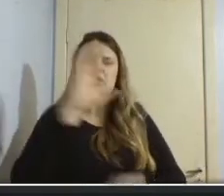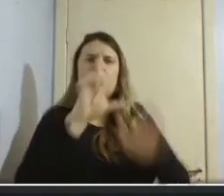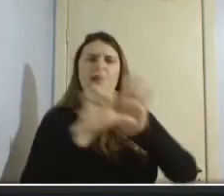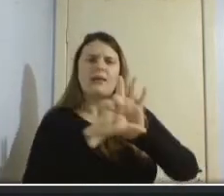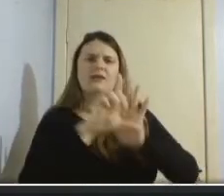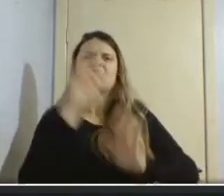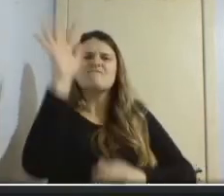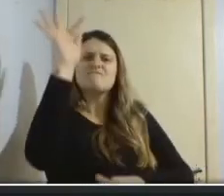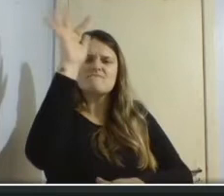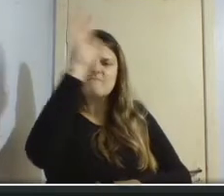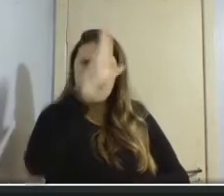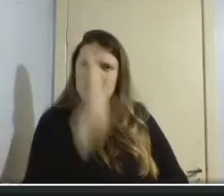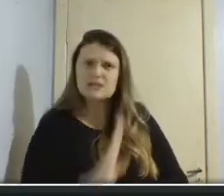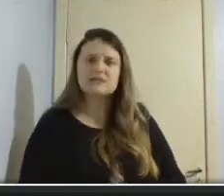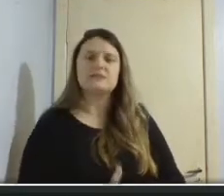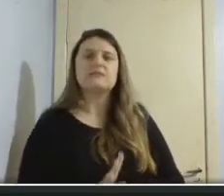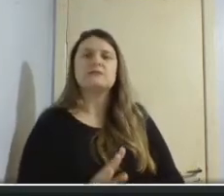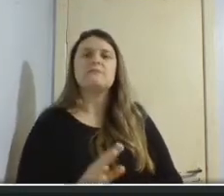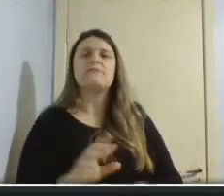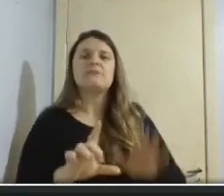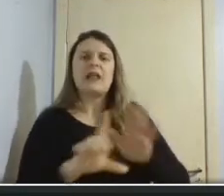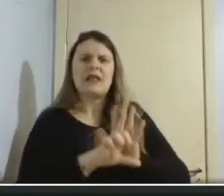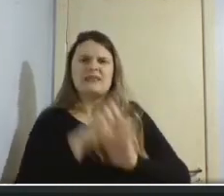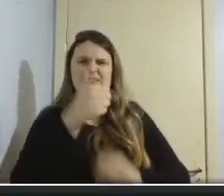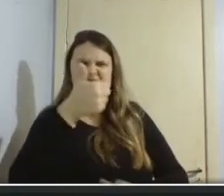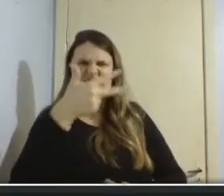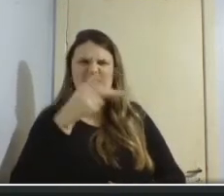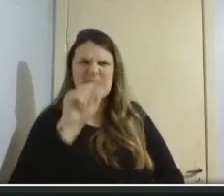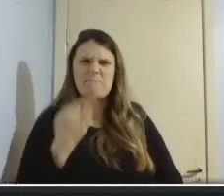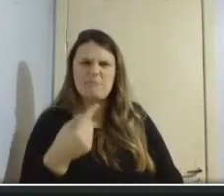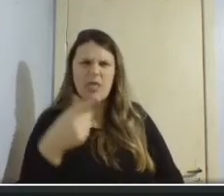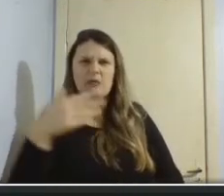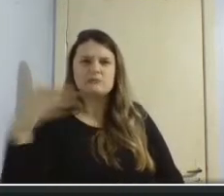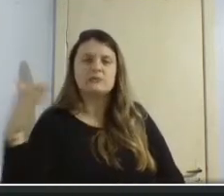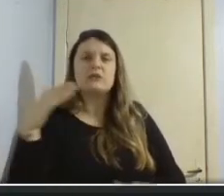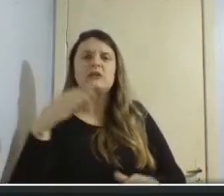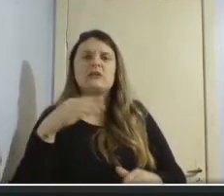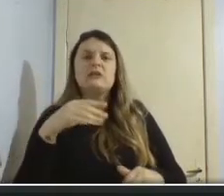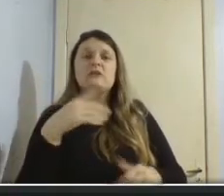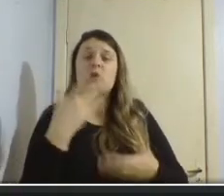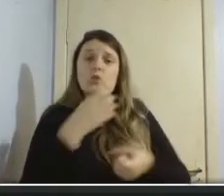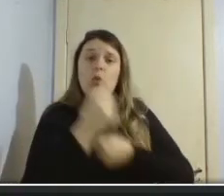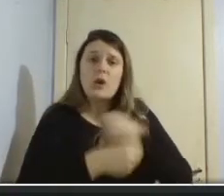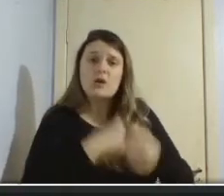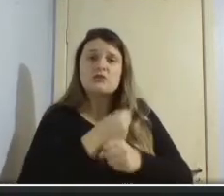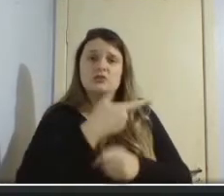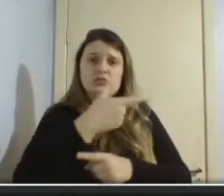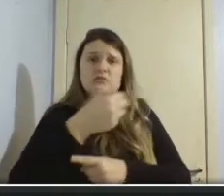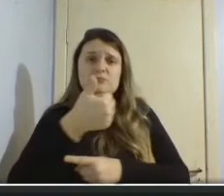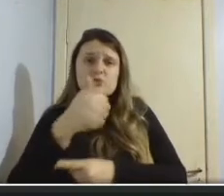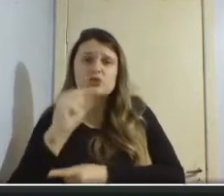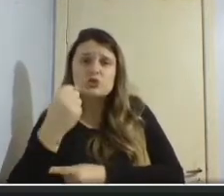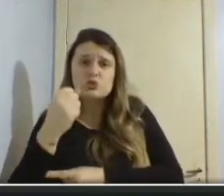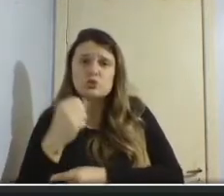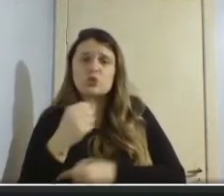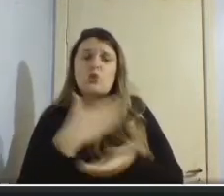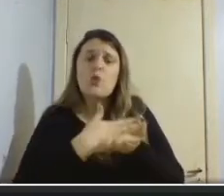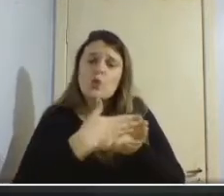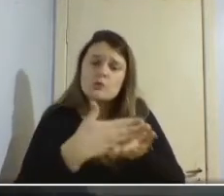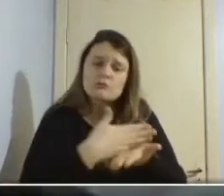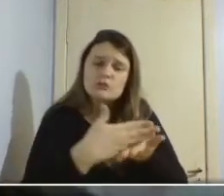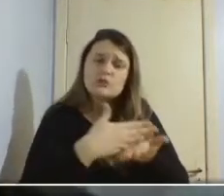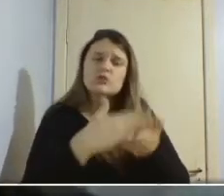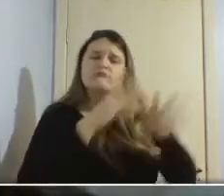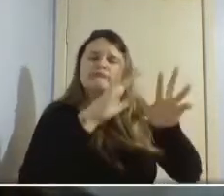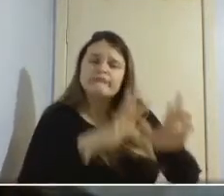13.243, ela em 2018 efetivamente teve todo o seu processo transformador como Marco Legal da Inovação do Brasil. Então